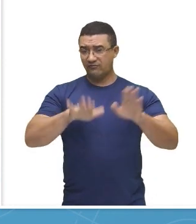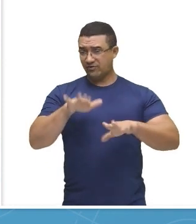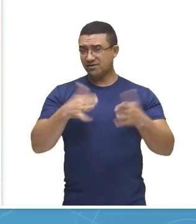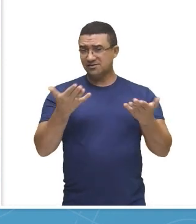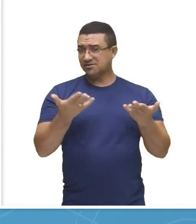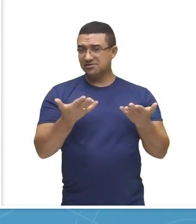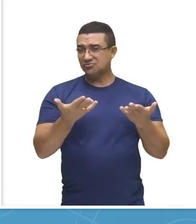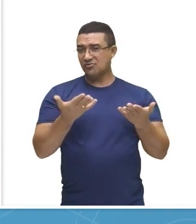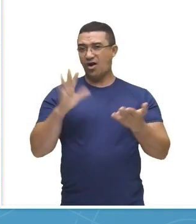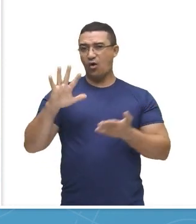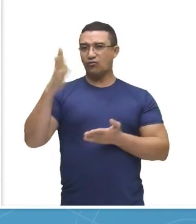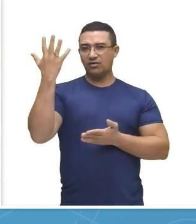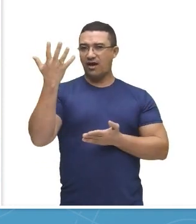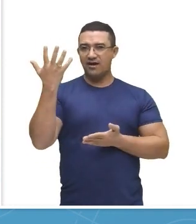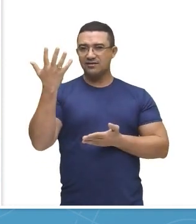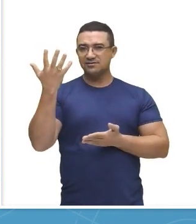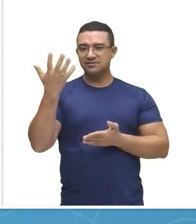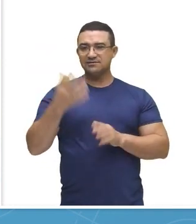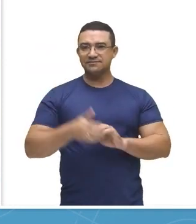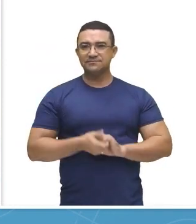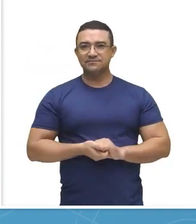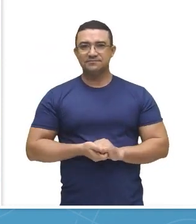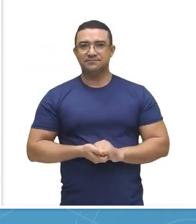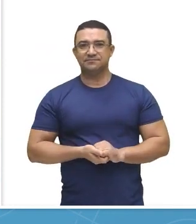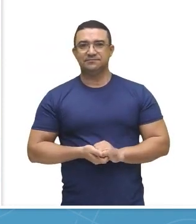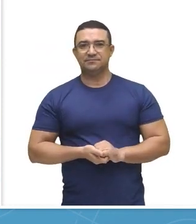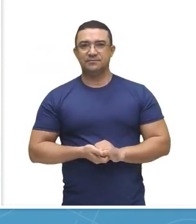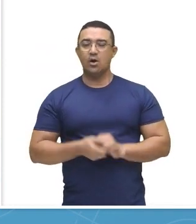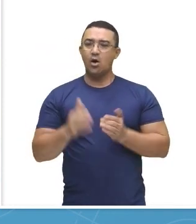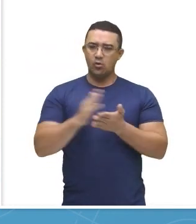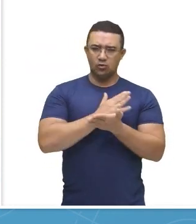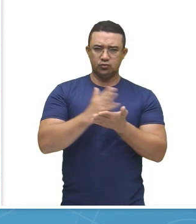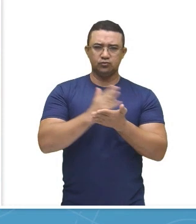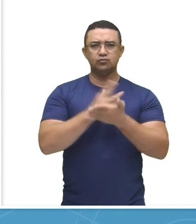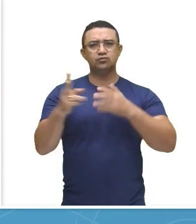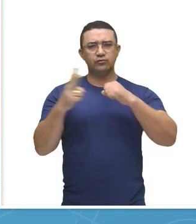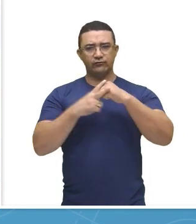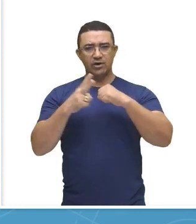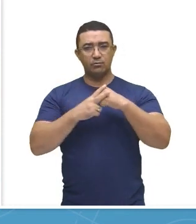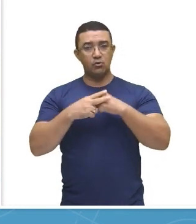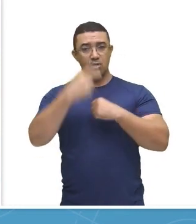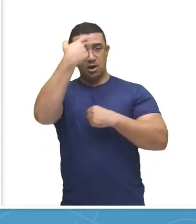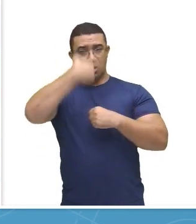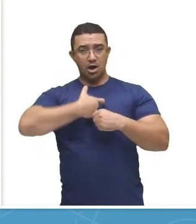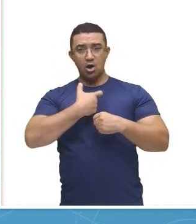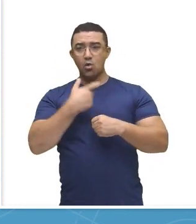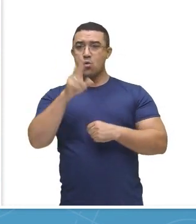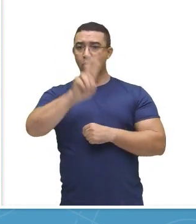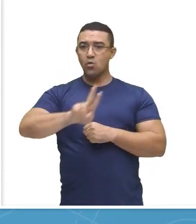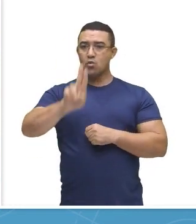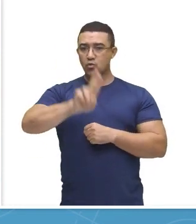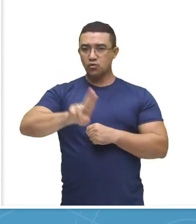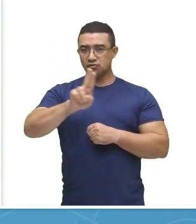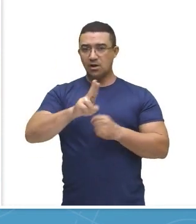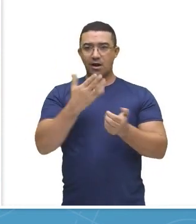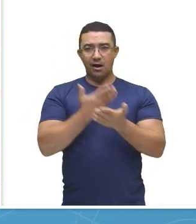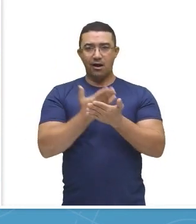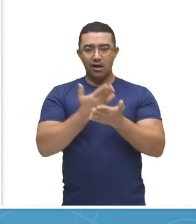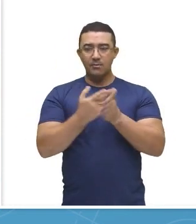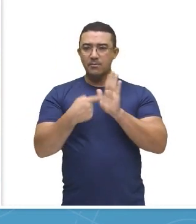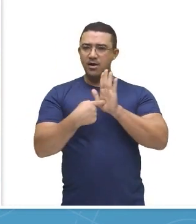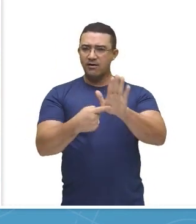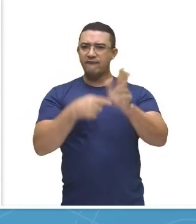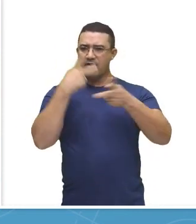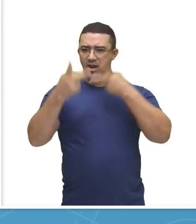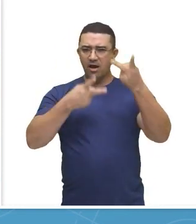dão, ok? Vejam aqui comigo alguns verbos que eu vou utilizar aqui na aula para falar do futuro. Let's